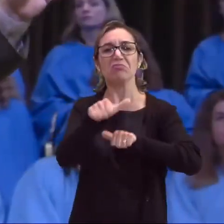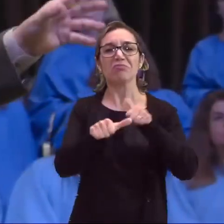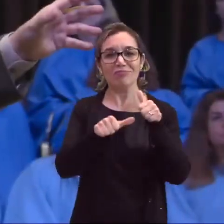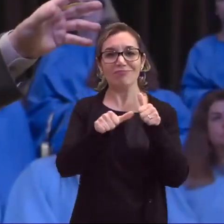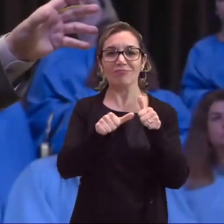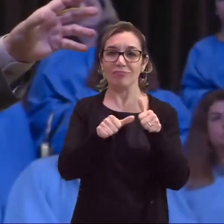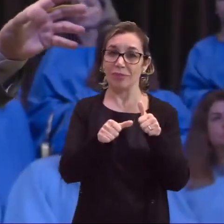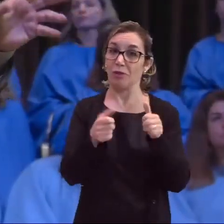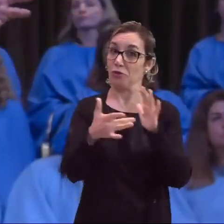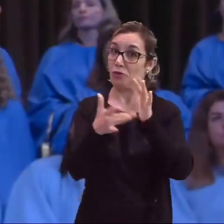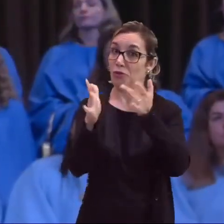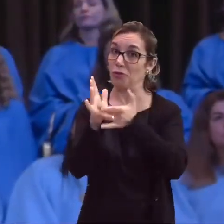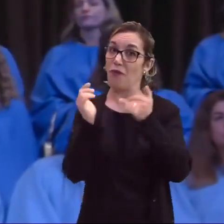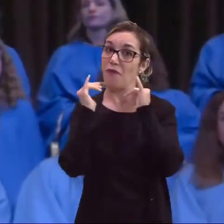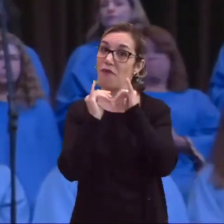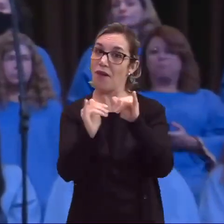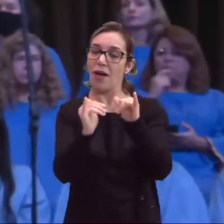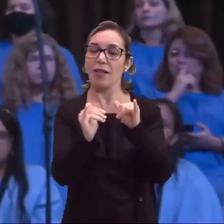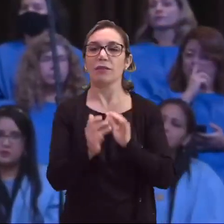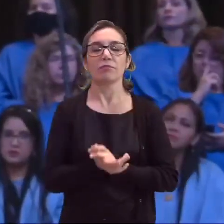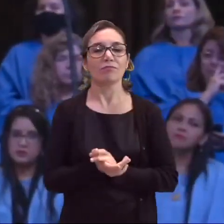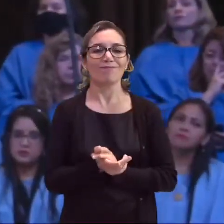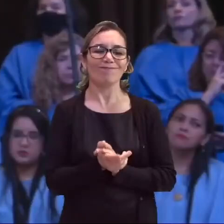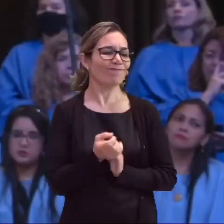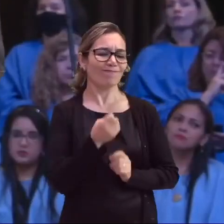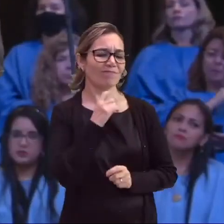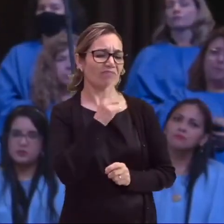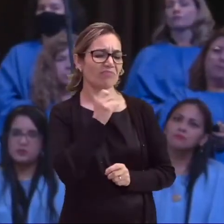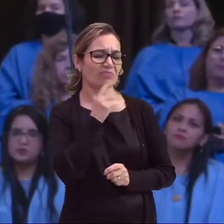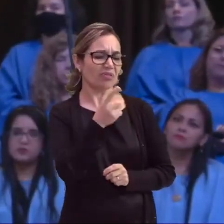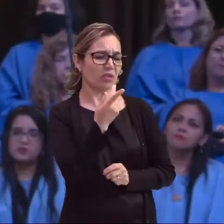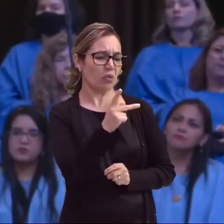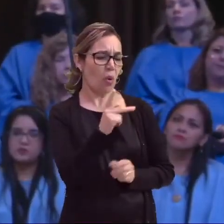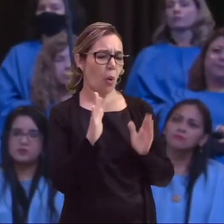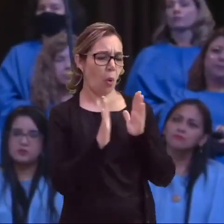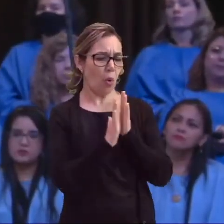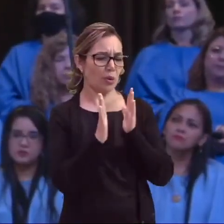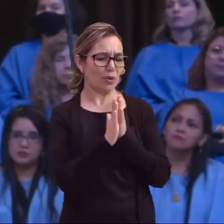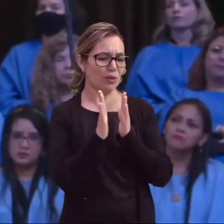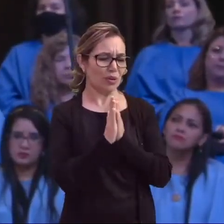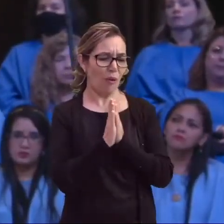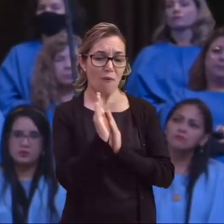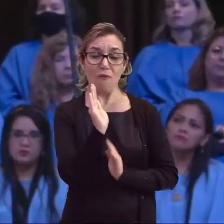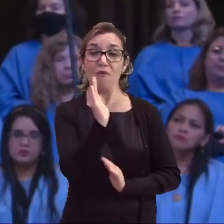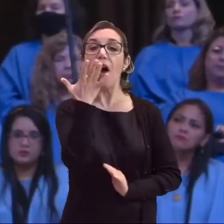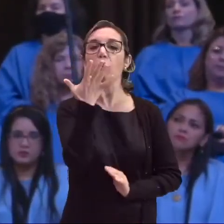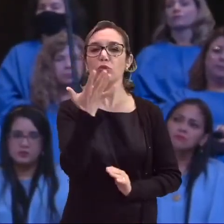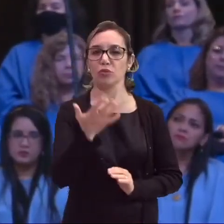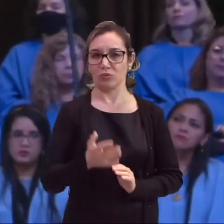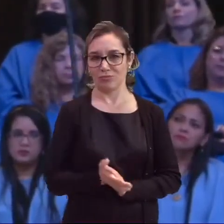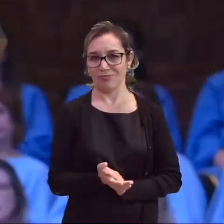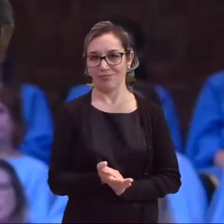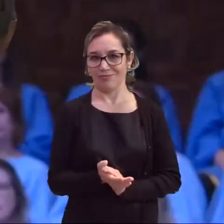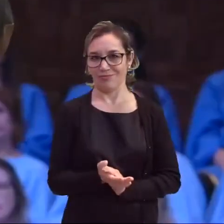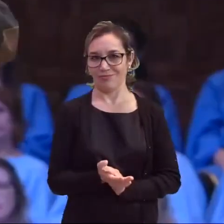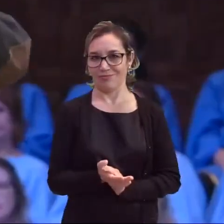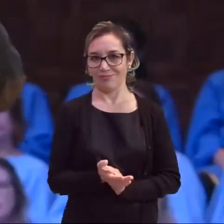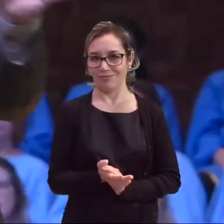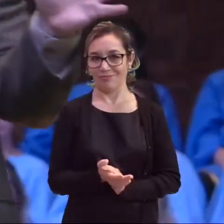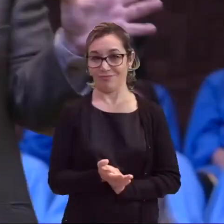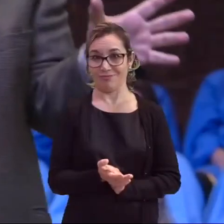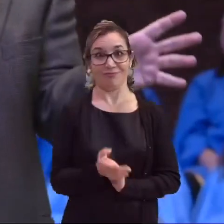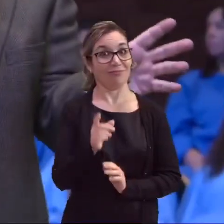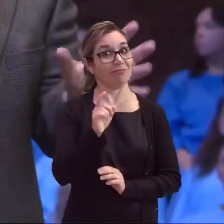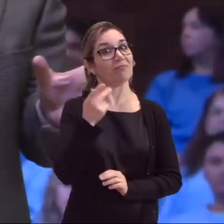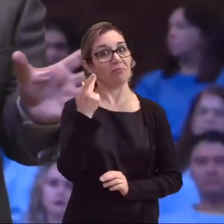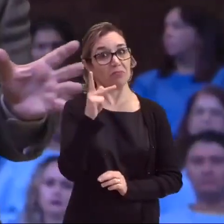não é ficar a oração que você ora como um hipócrita Então você vai